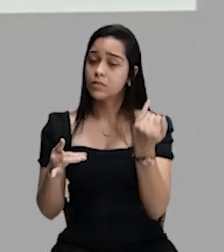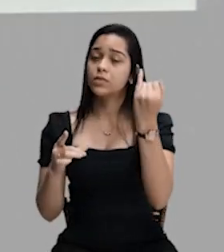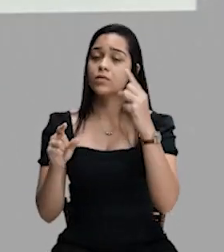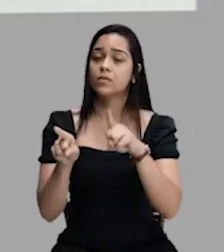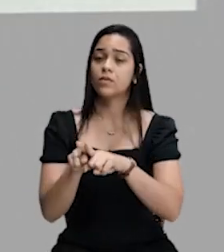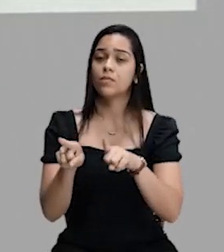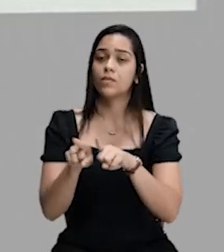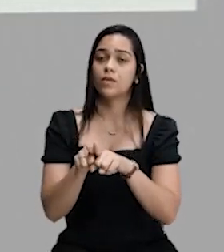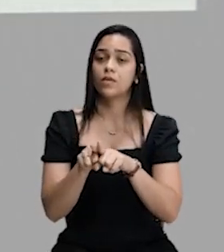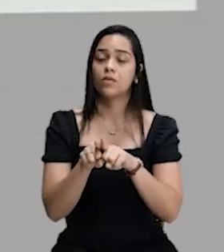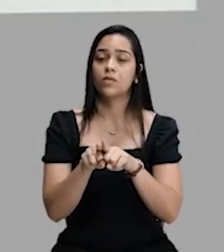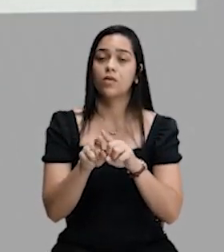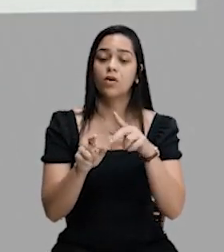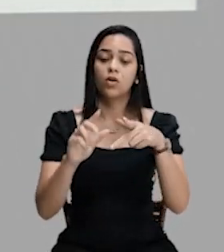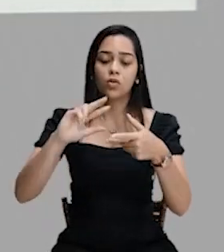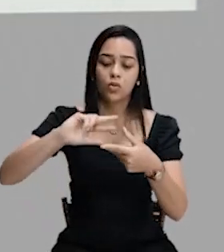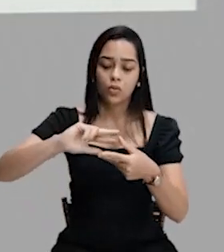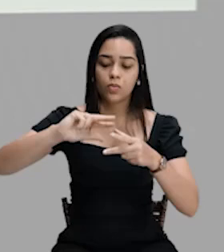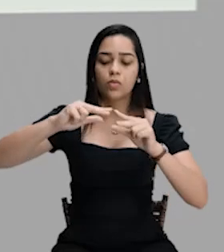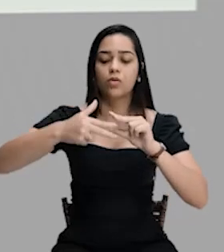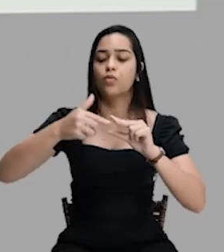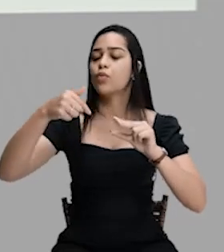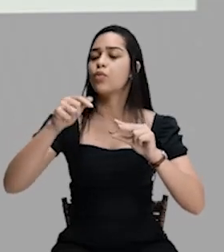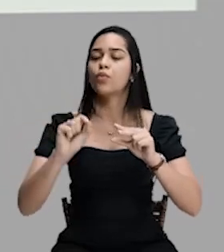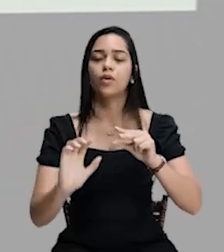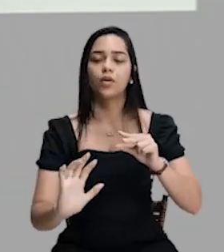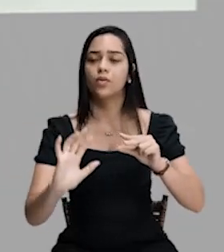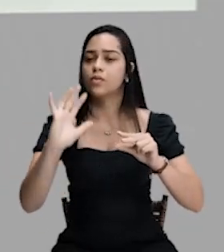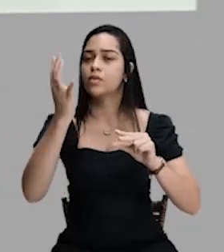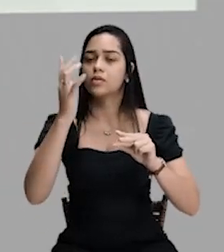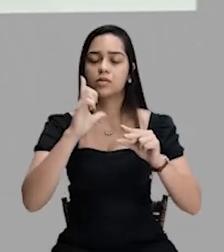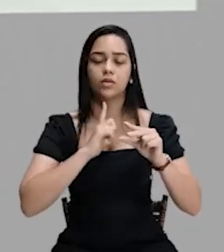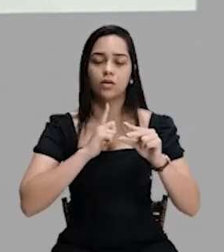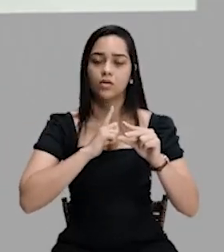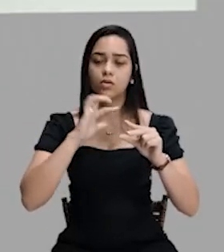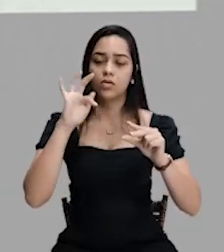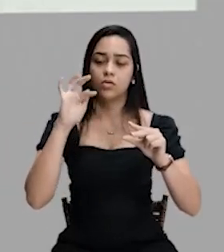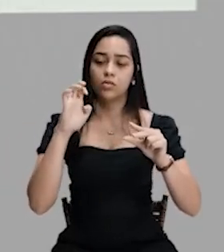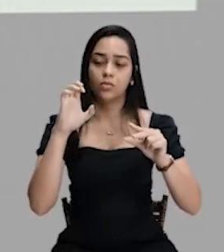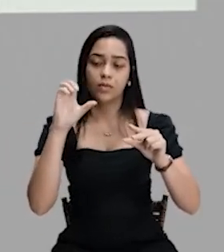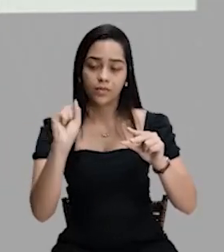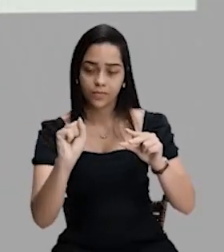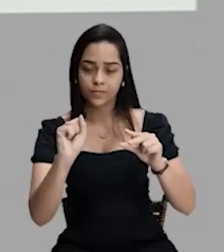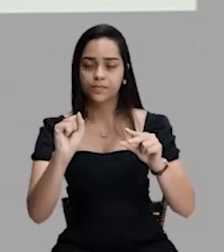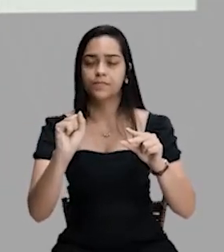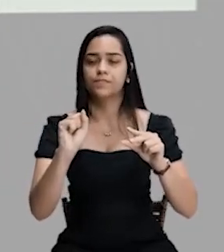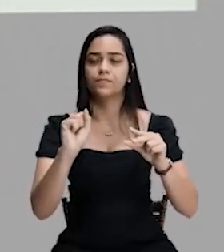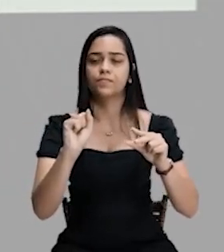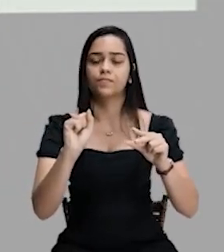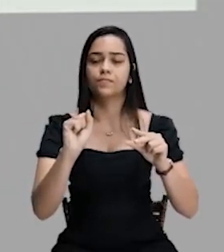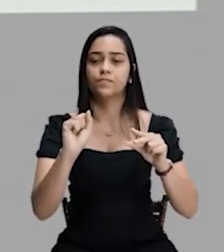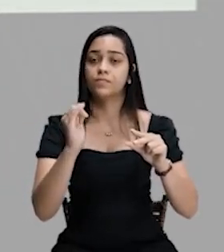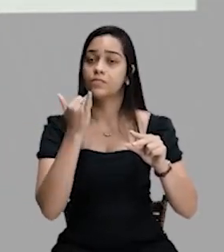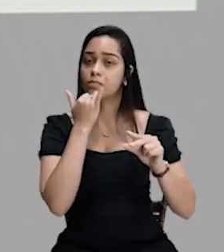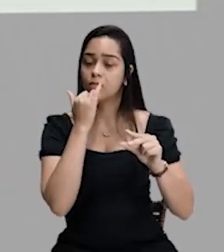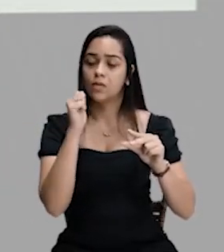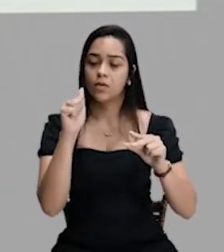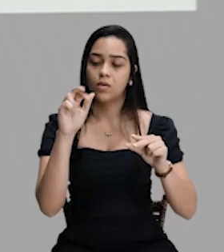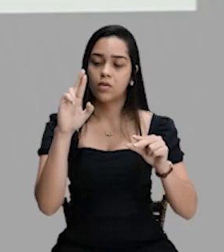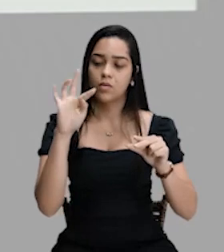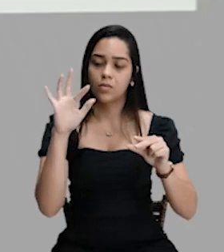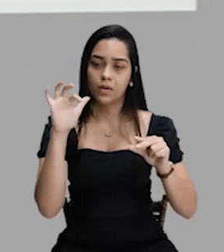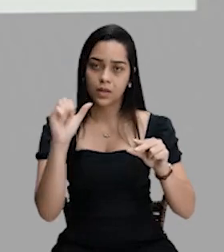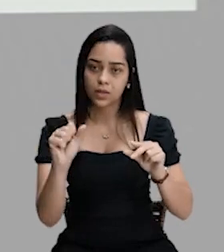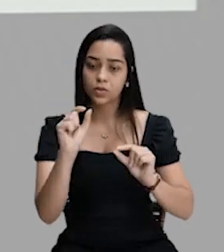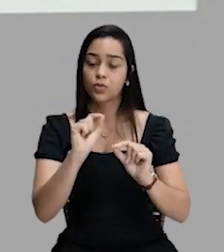num poliedro né porque acontece com uma Face uma Face aliás desculpa com uma aresta